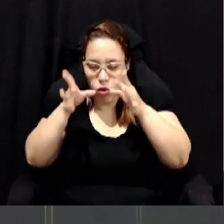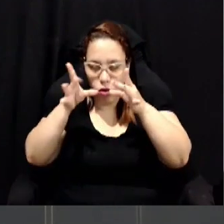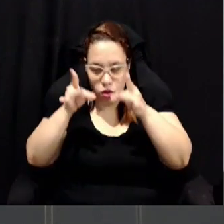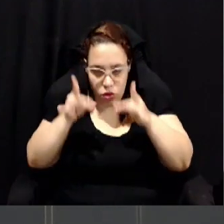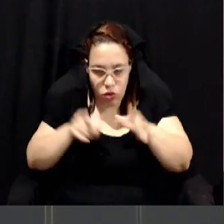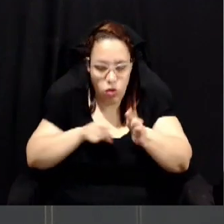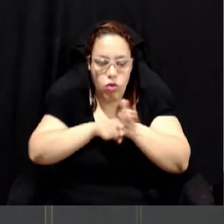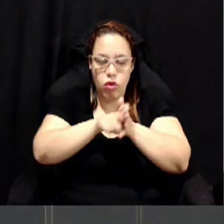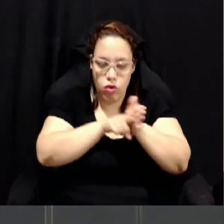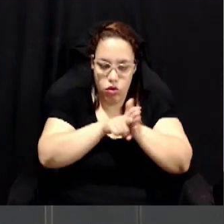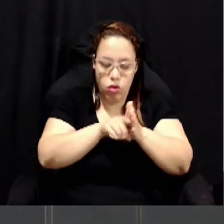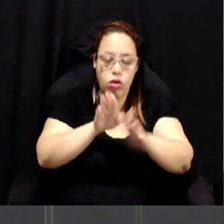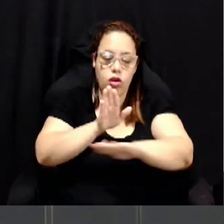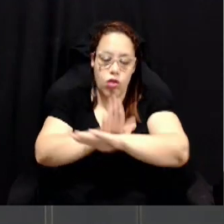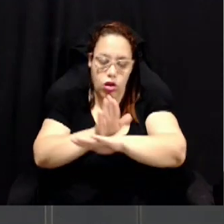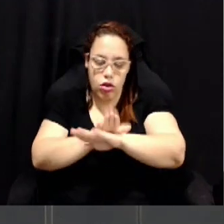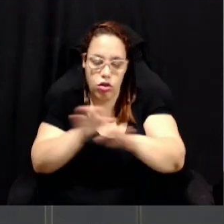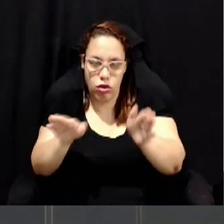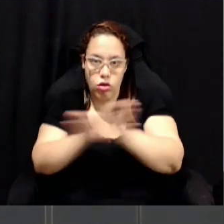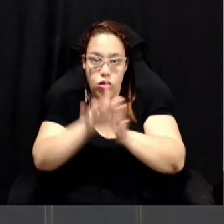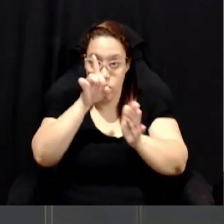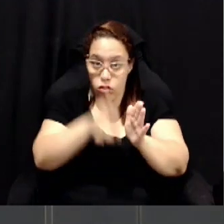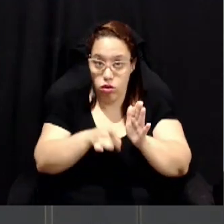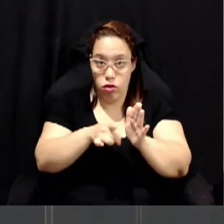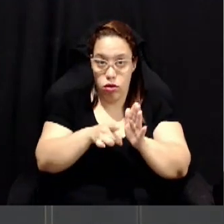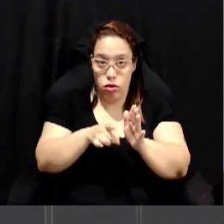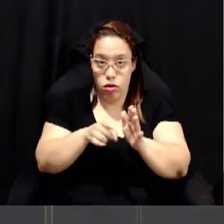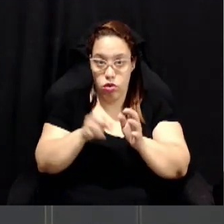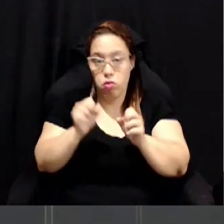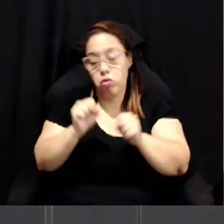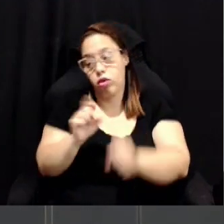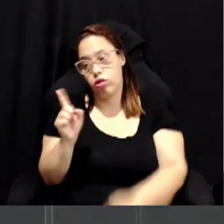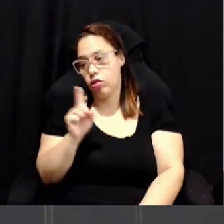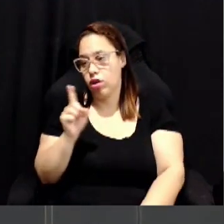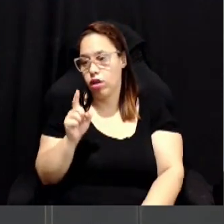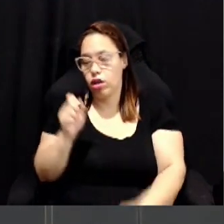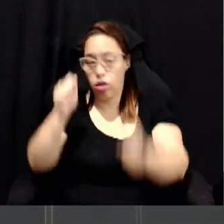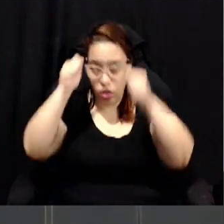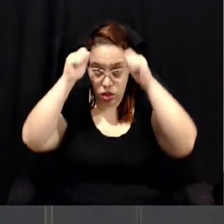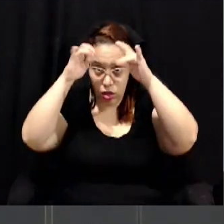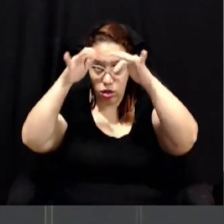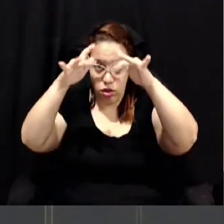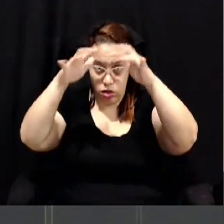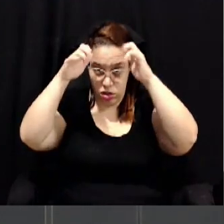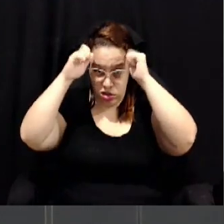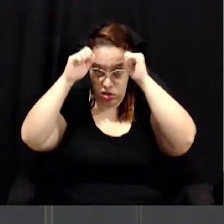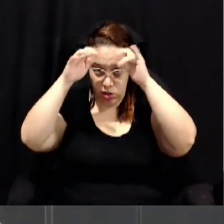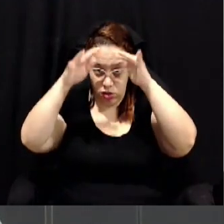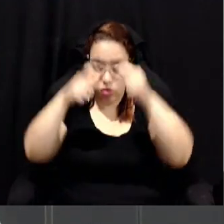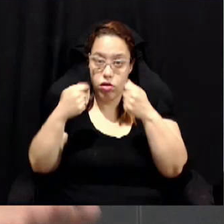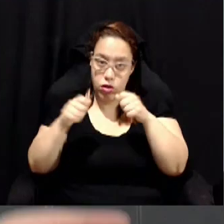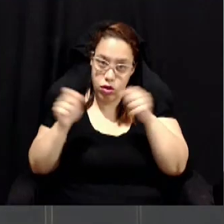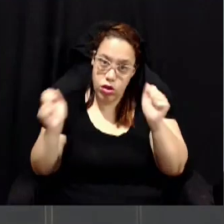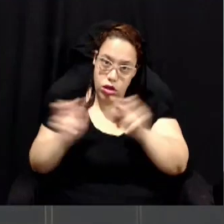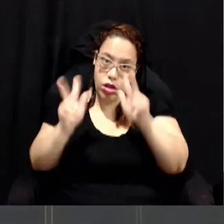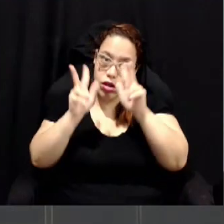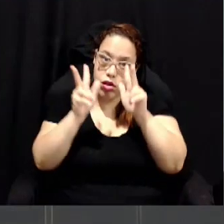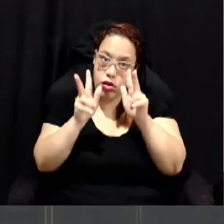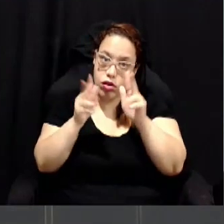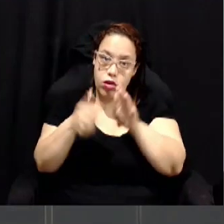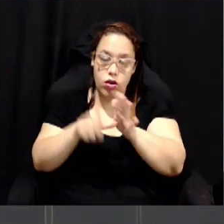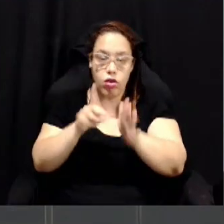vai te ajudar a chegar num diagnóstico. Pode não ser autismo, mas pode ter outras condições que mereçam também intervenção, e quanto antes,